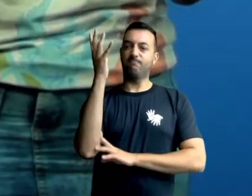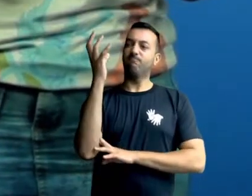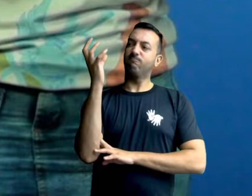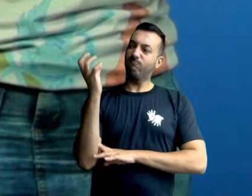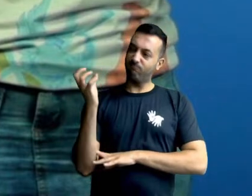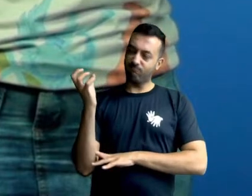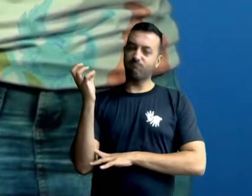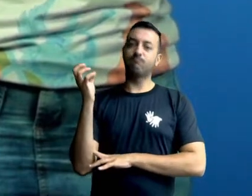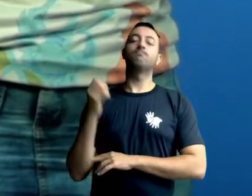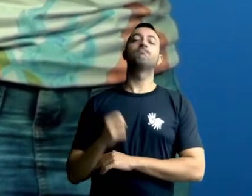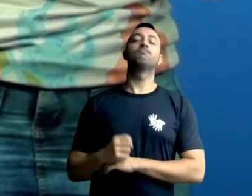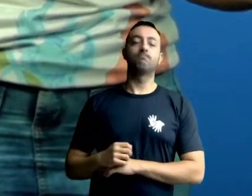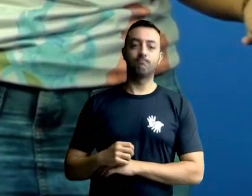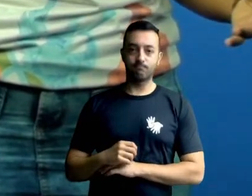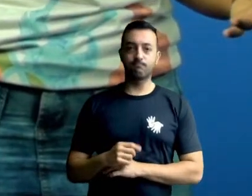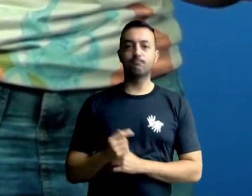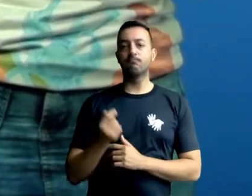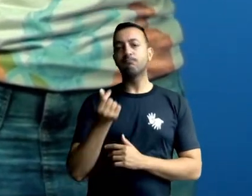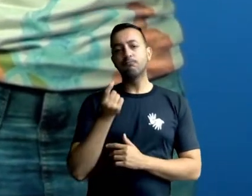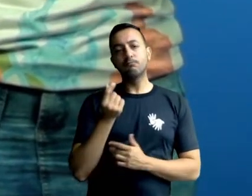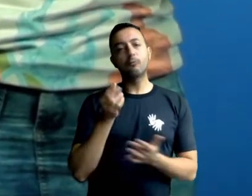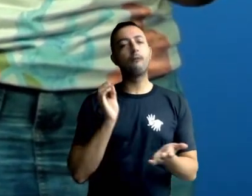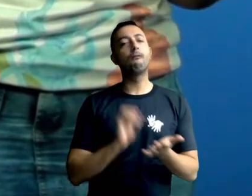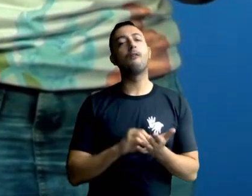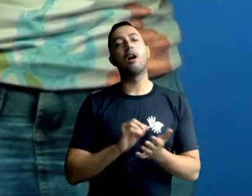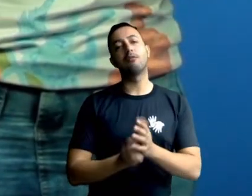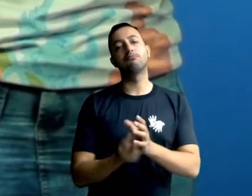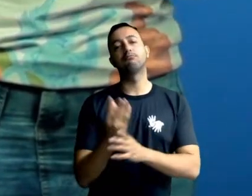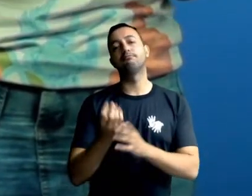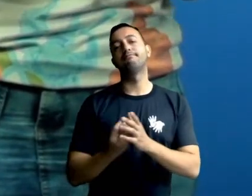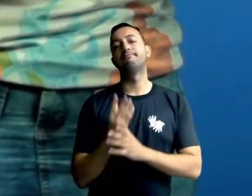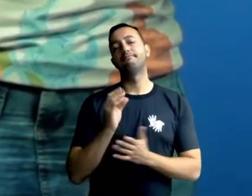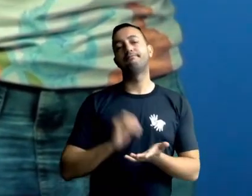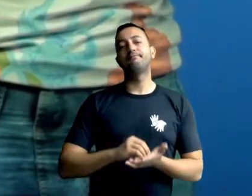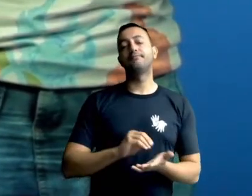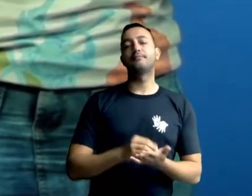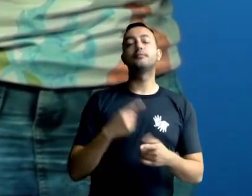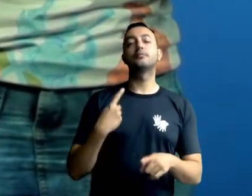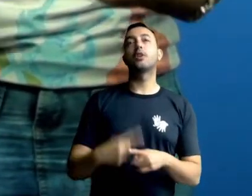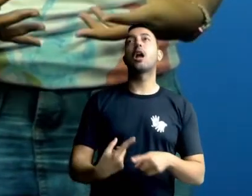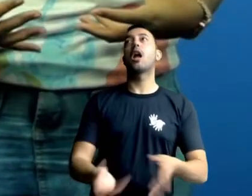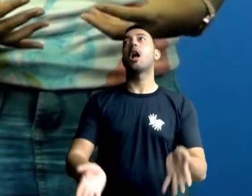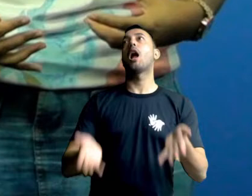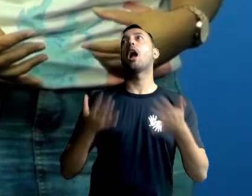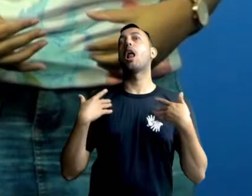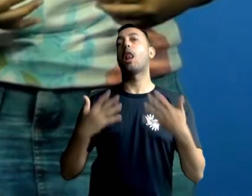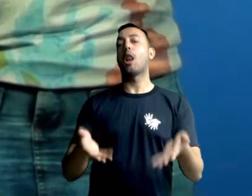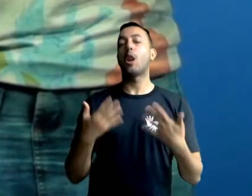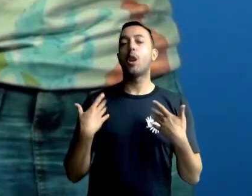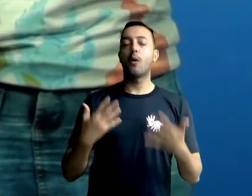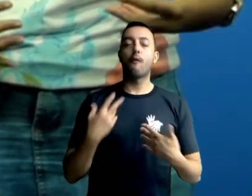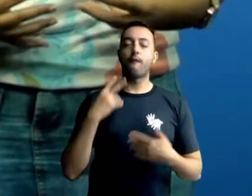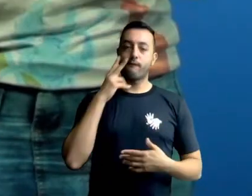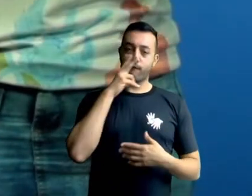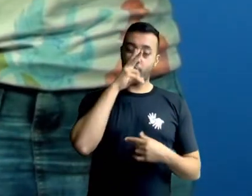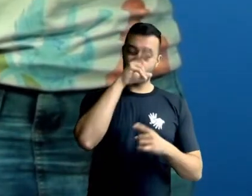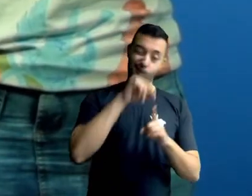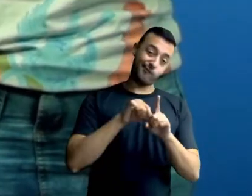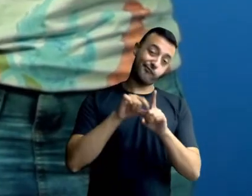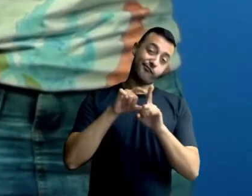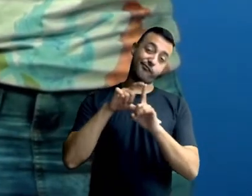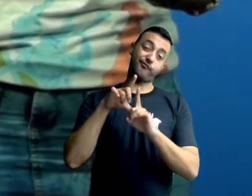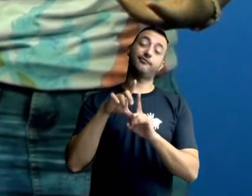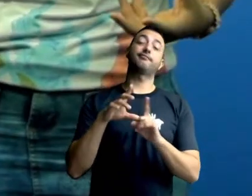ressecada e até pouquíssima vegetação em alguns lugares devido à quantidade de calor, ou seja, o excesso de